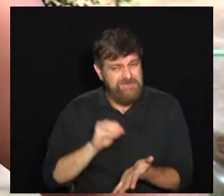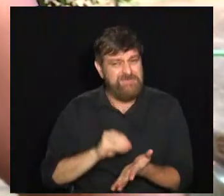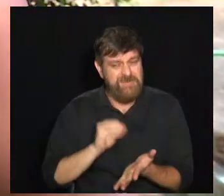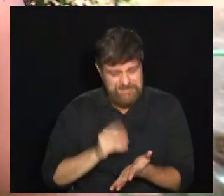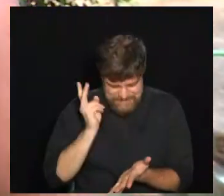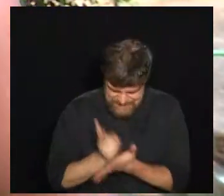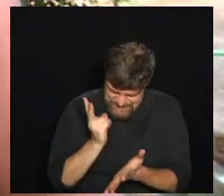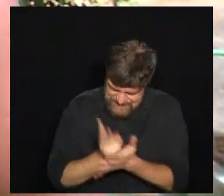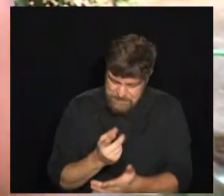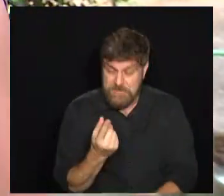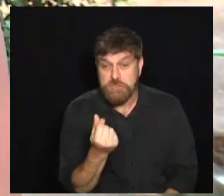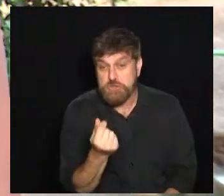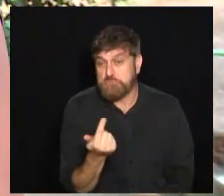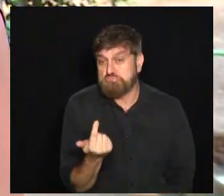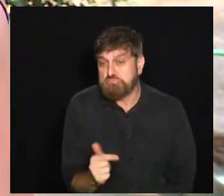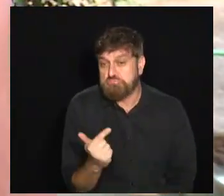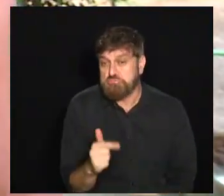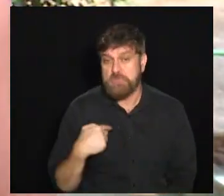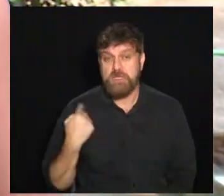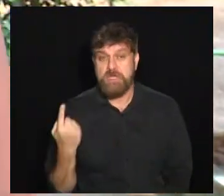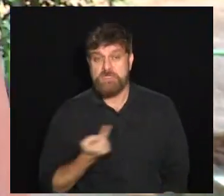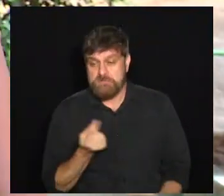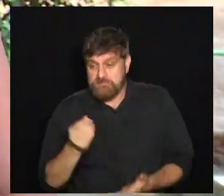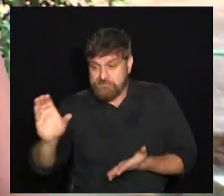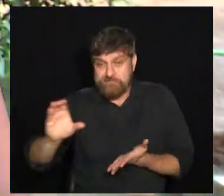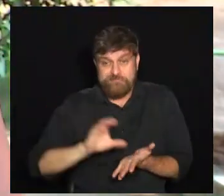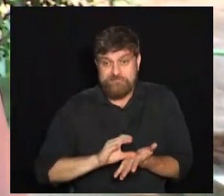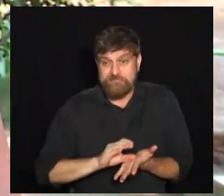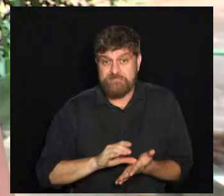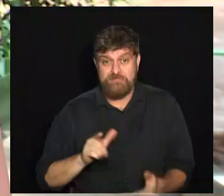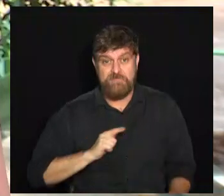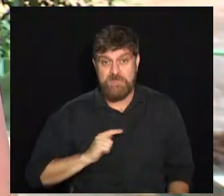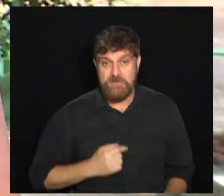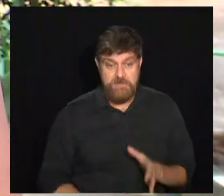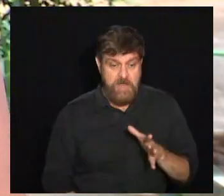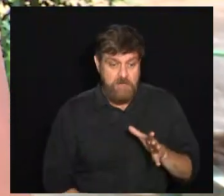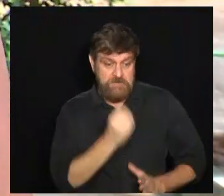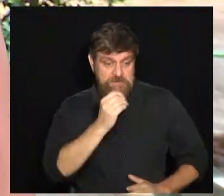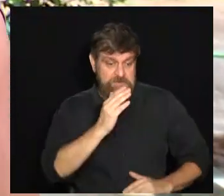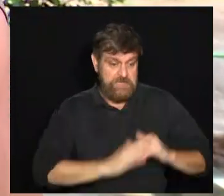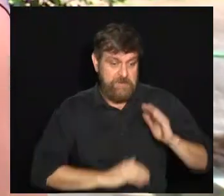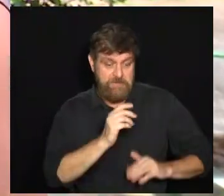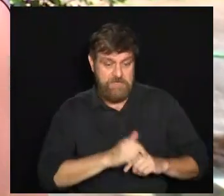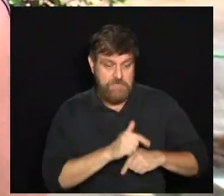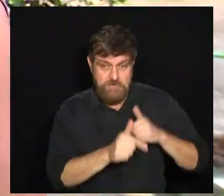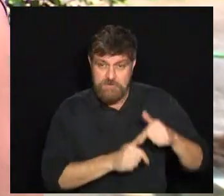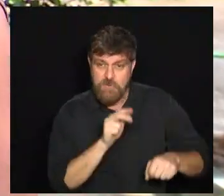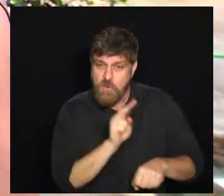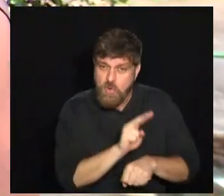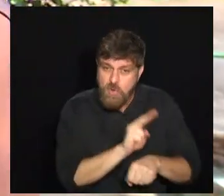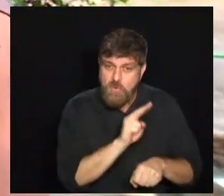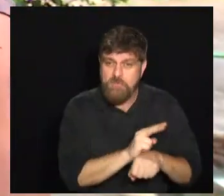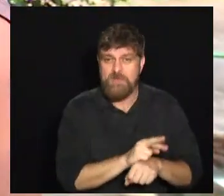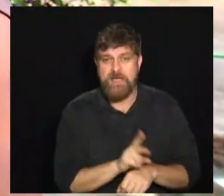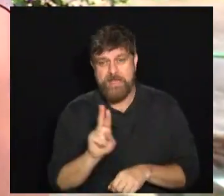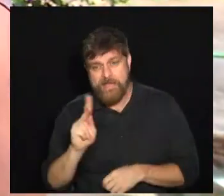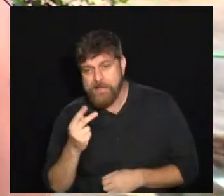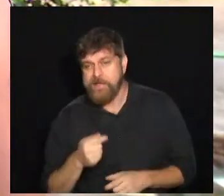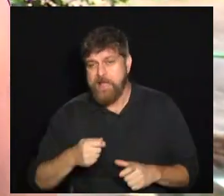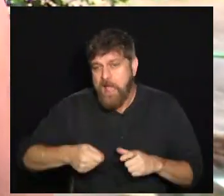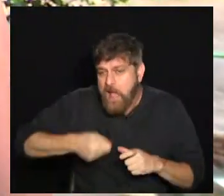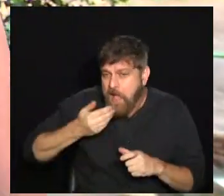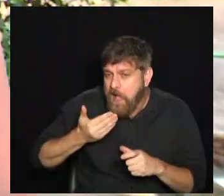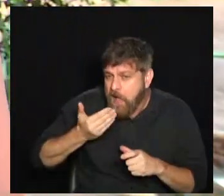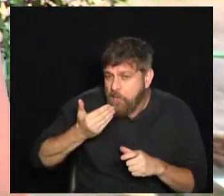sempre falta, né? O que nós temos de recurso é somente para a execução do serviço. né, que é o recursos humanos, que é a alimentação,